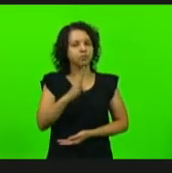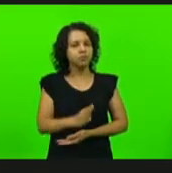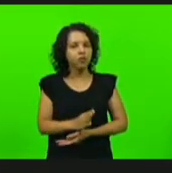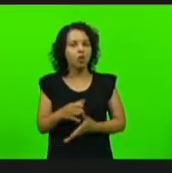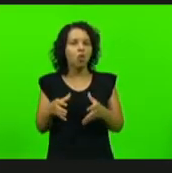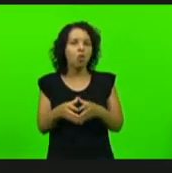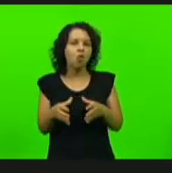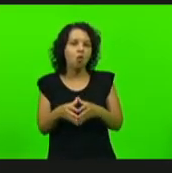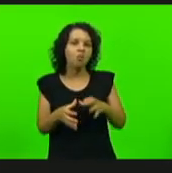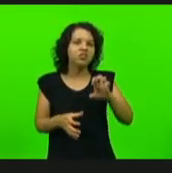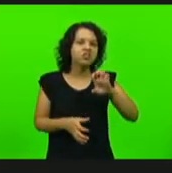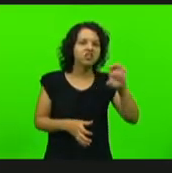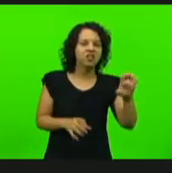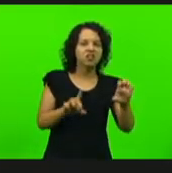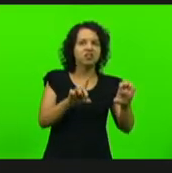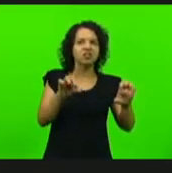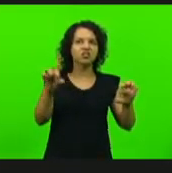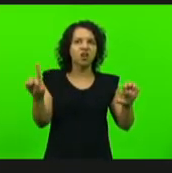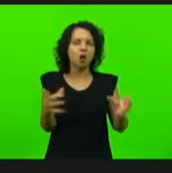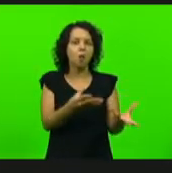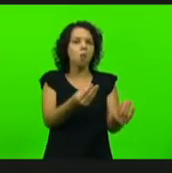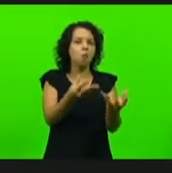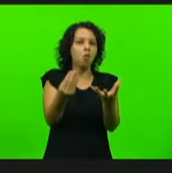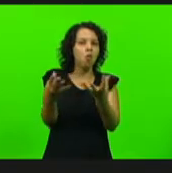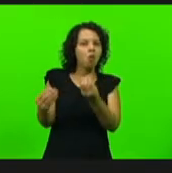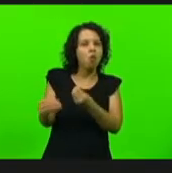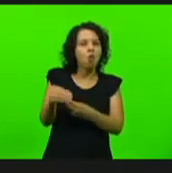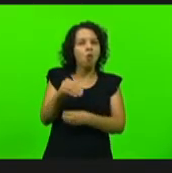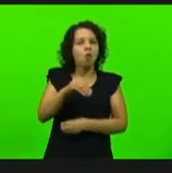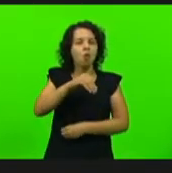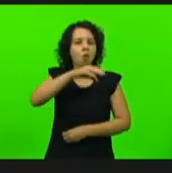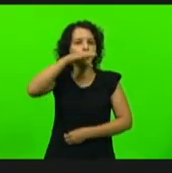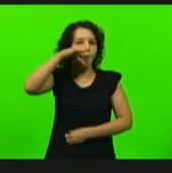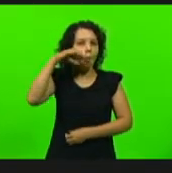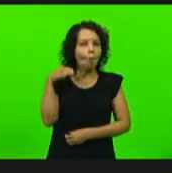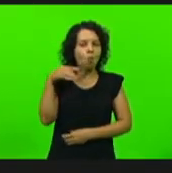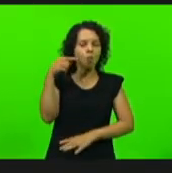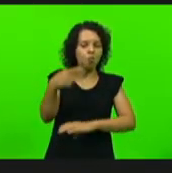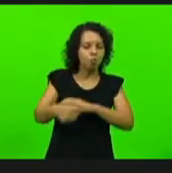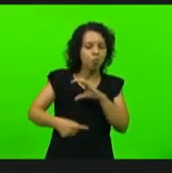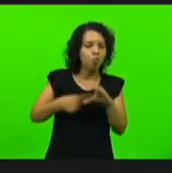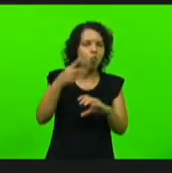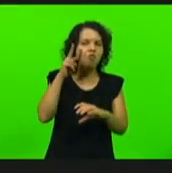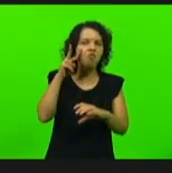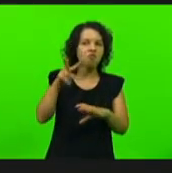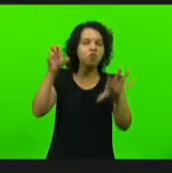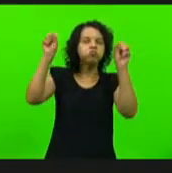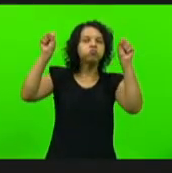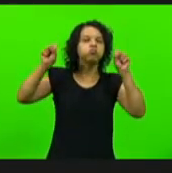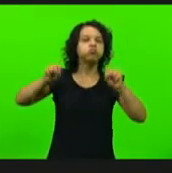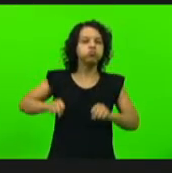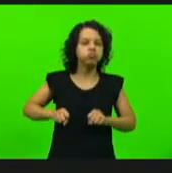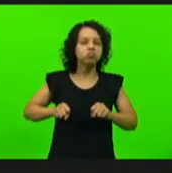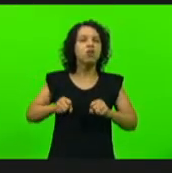à direita, muito se omitem. E eu lamento. O mundo está testemunhando, assim como testemunhou em